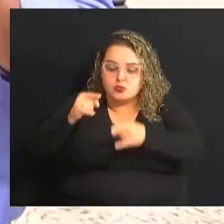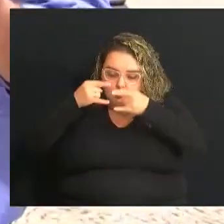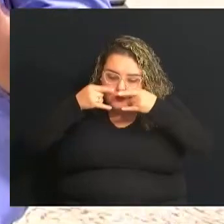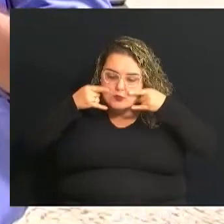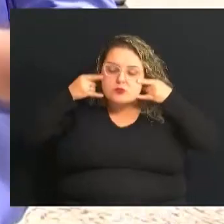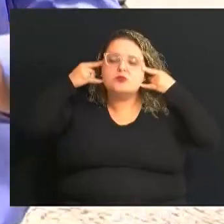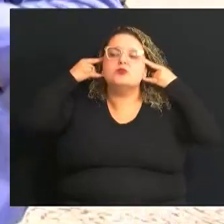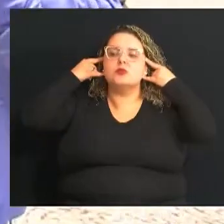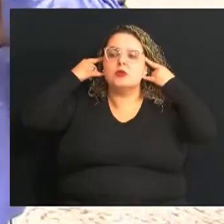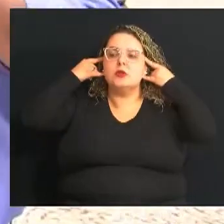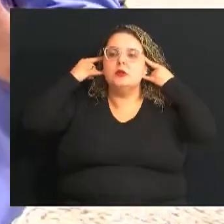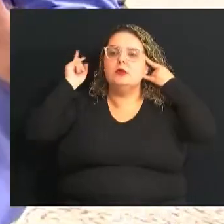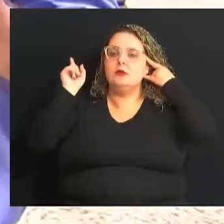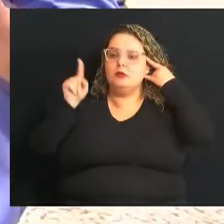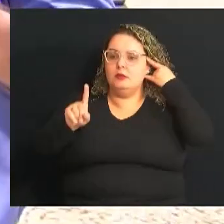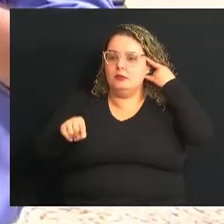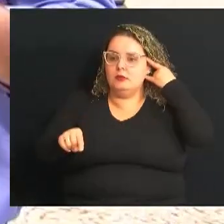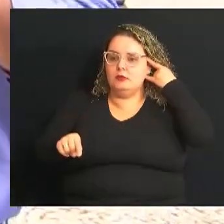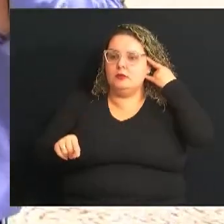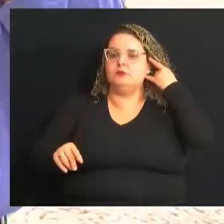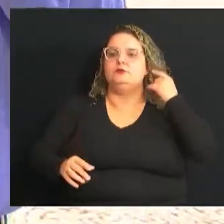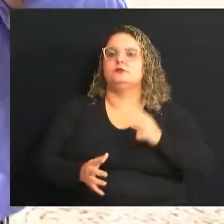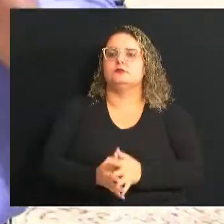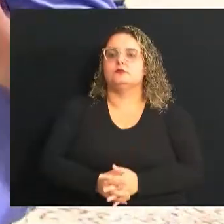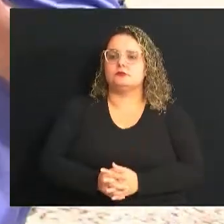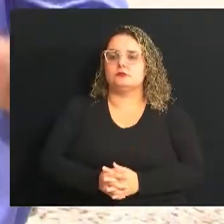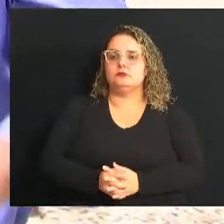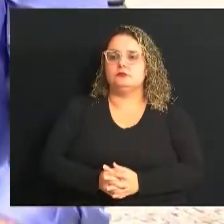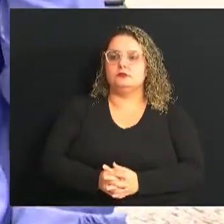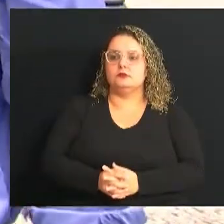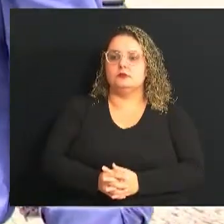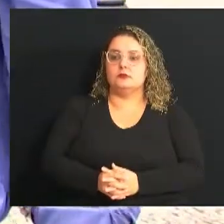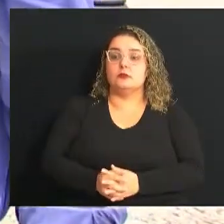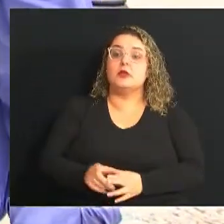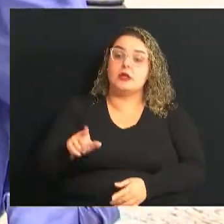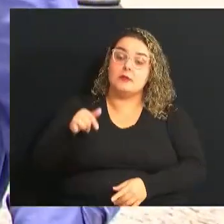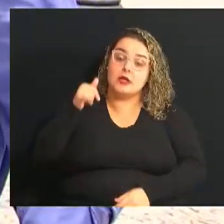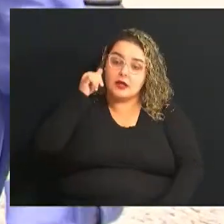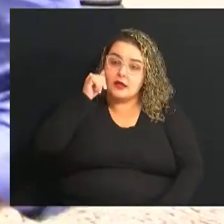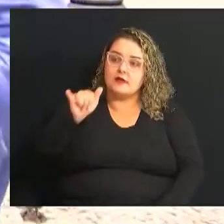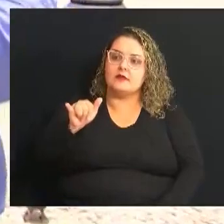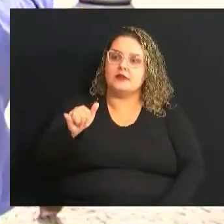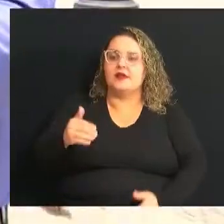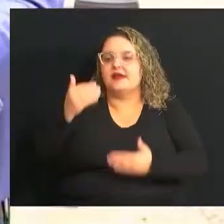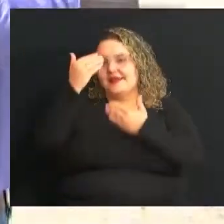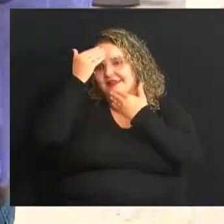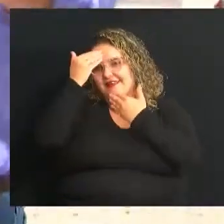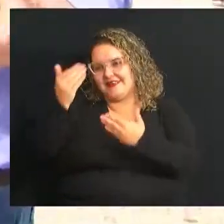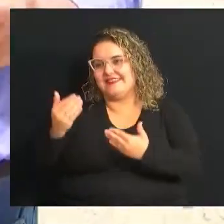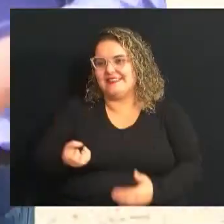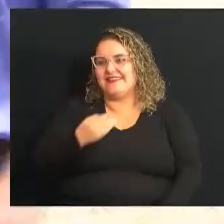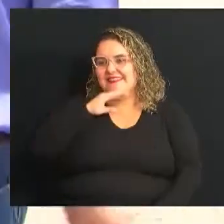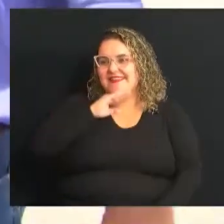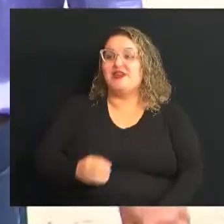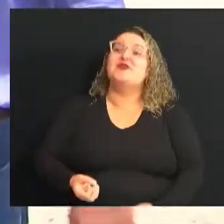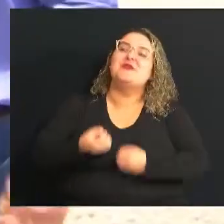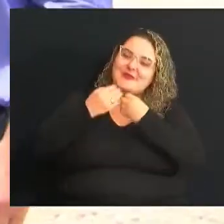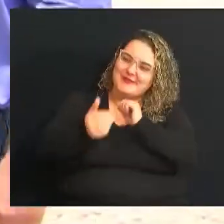tem alguns alertas e justamente esse uso de máscara é para trazer algumas recomendações para que as